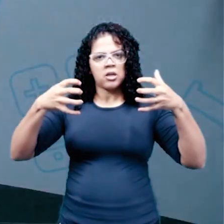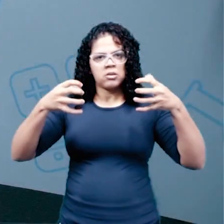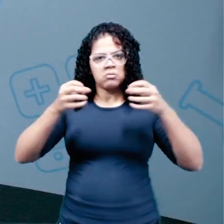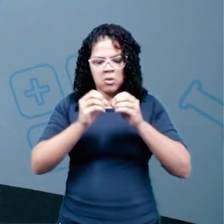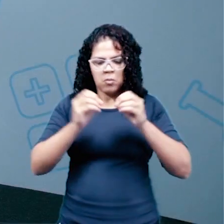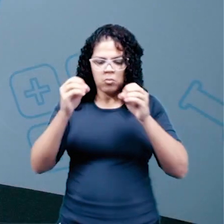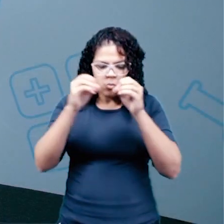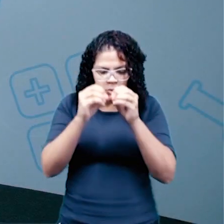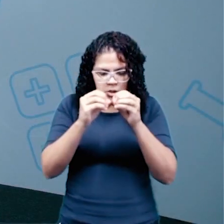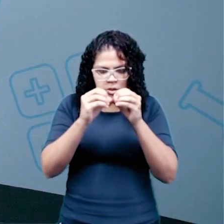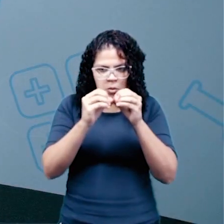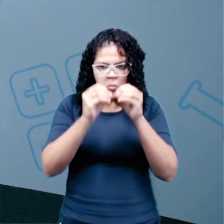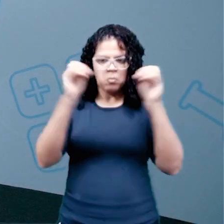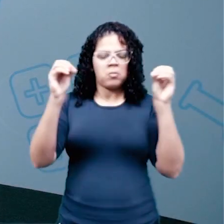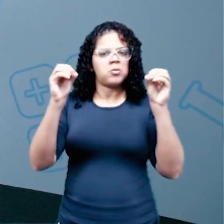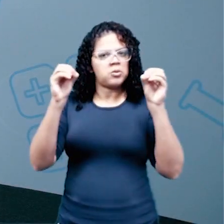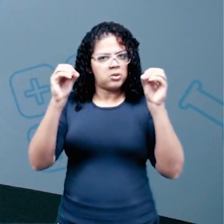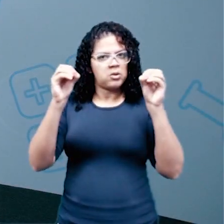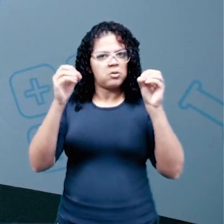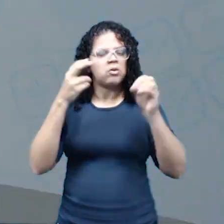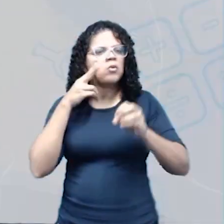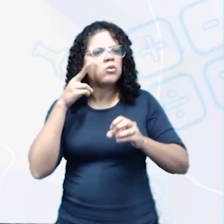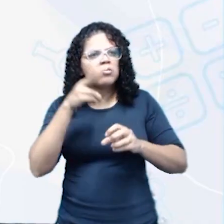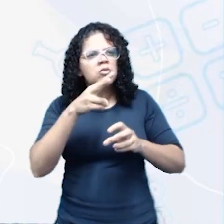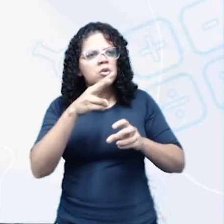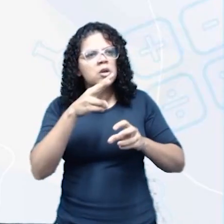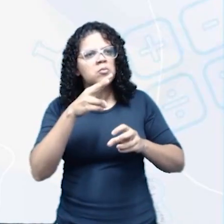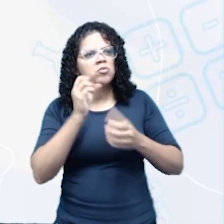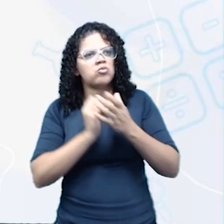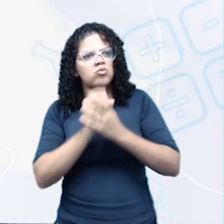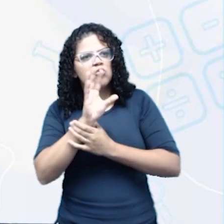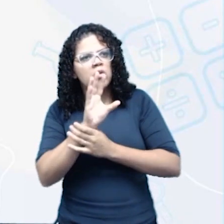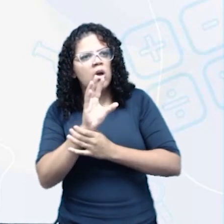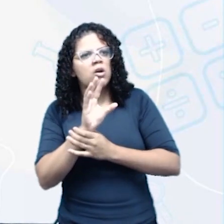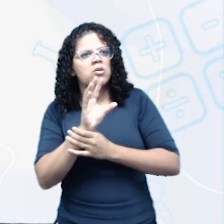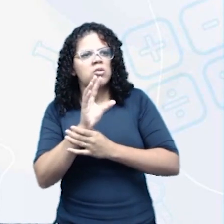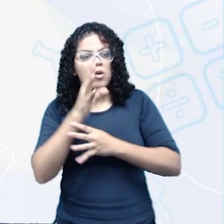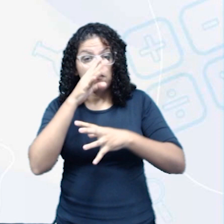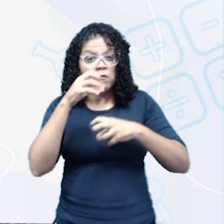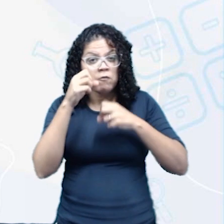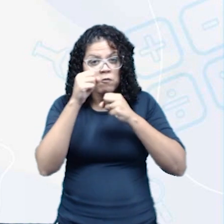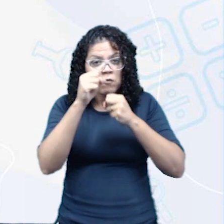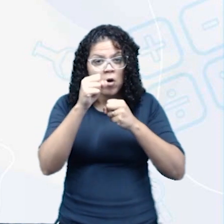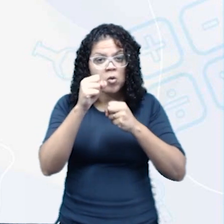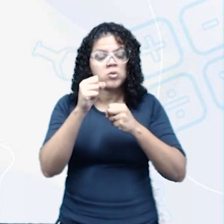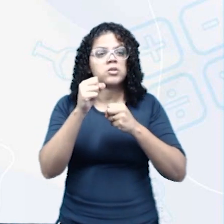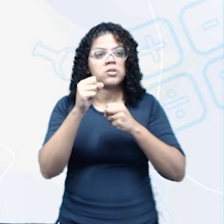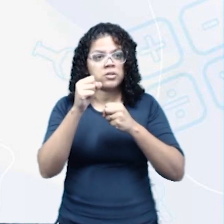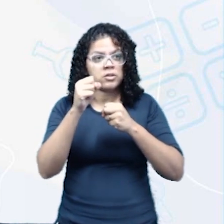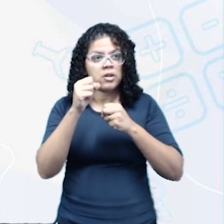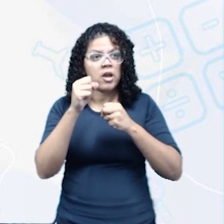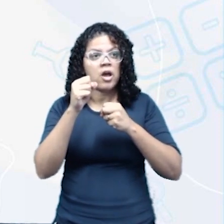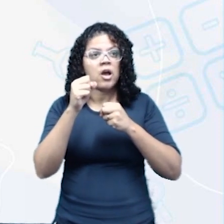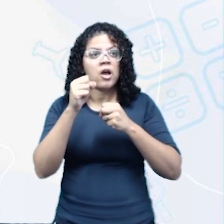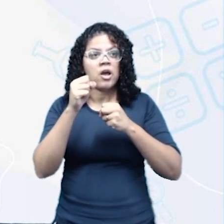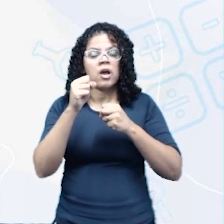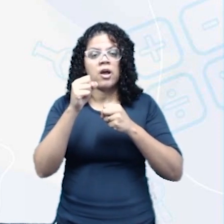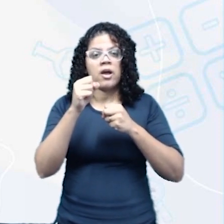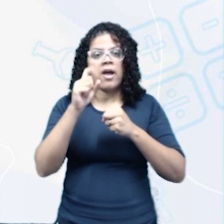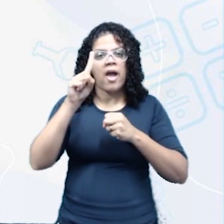perto. Quando a gente vê aqui no slide que a força resultante no estado líquido é uma força de